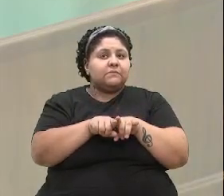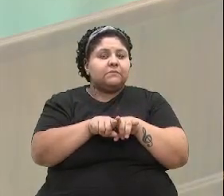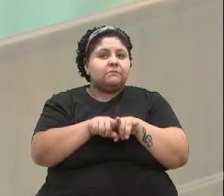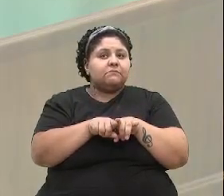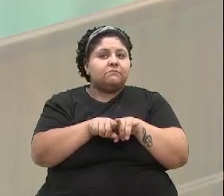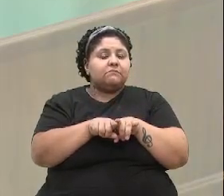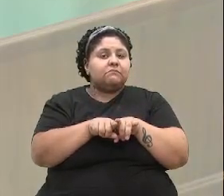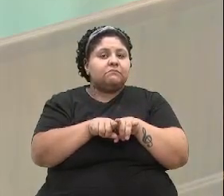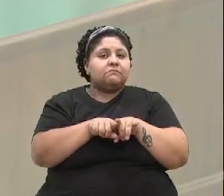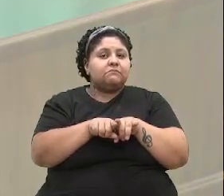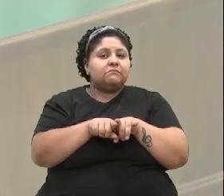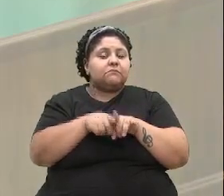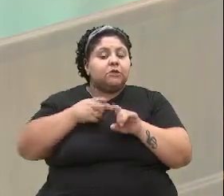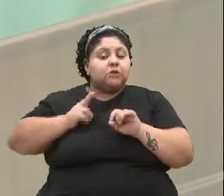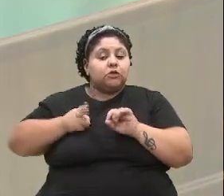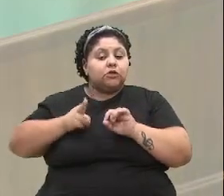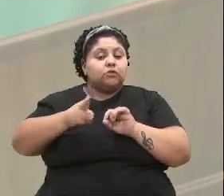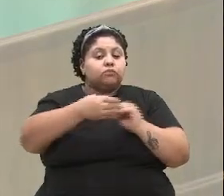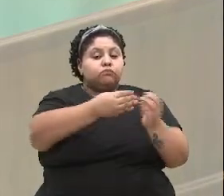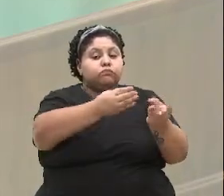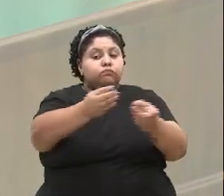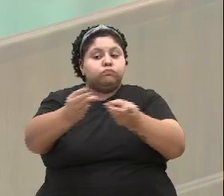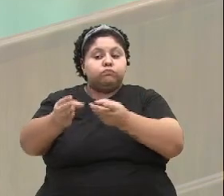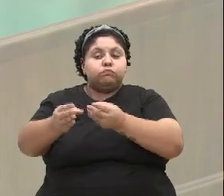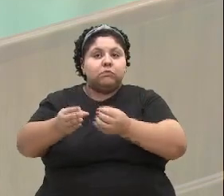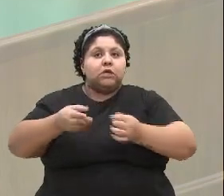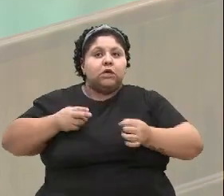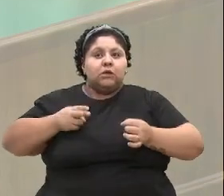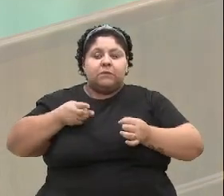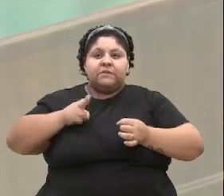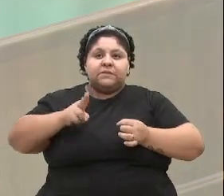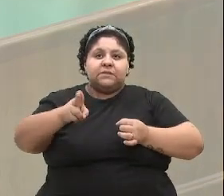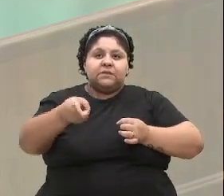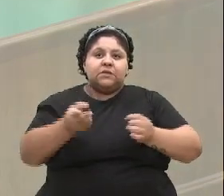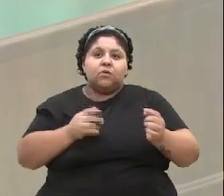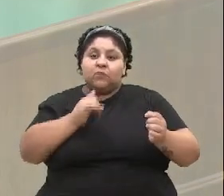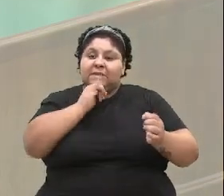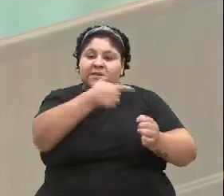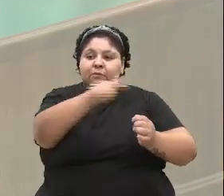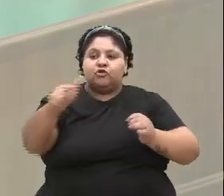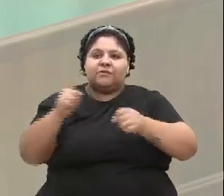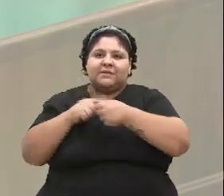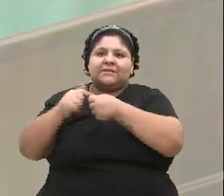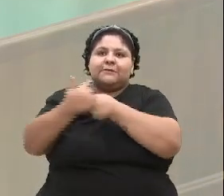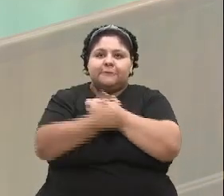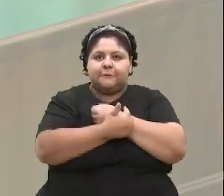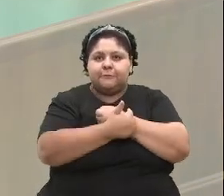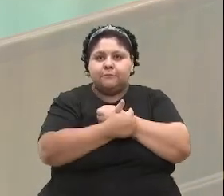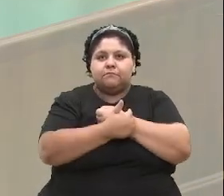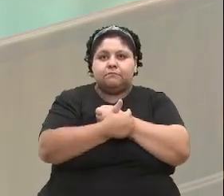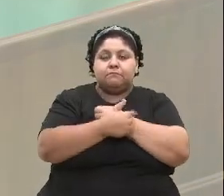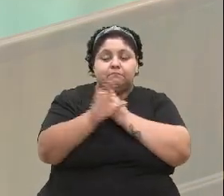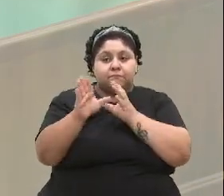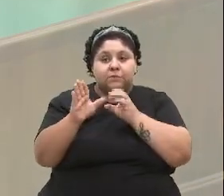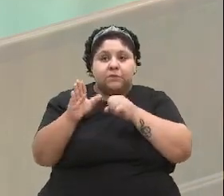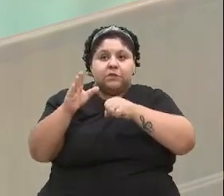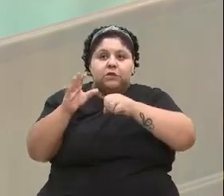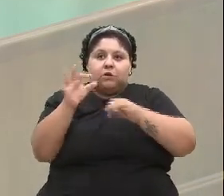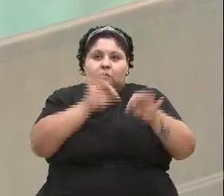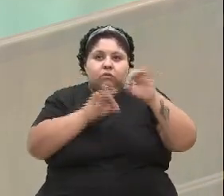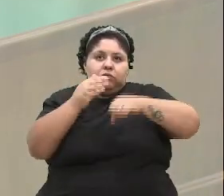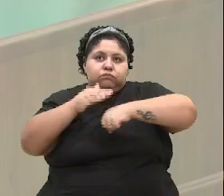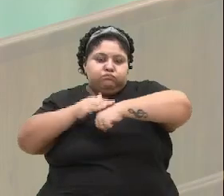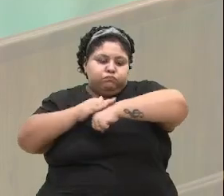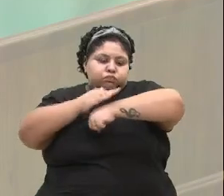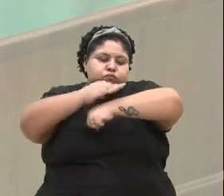também seguir muitas outras que está dando certo ou seja recapear as vias de